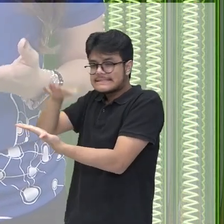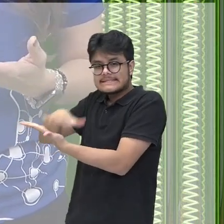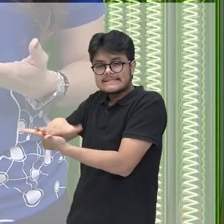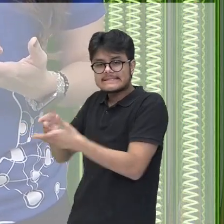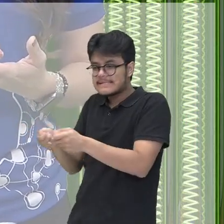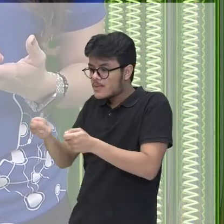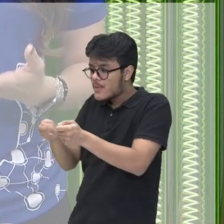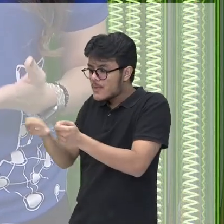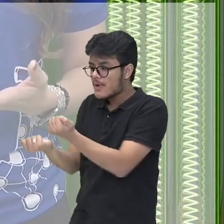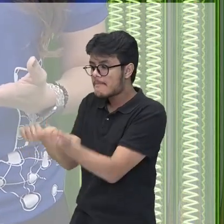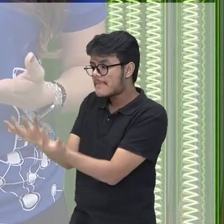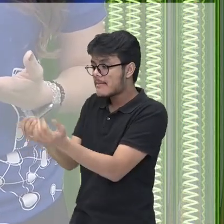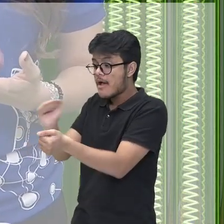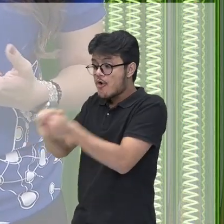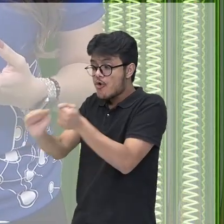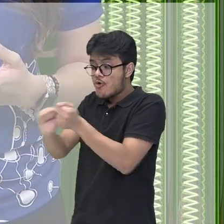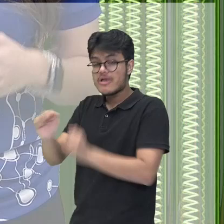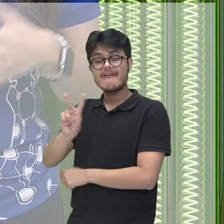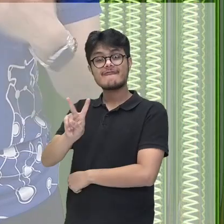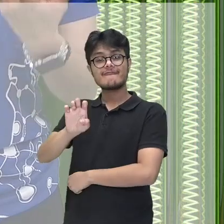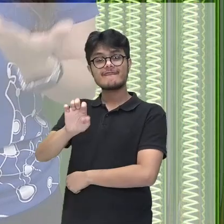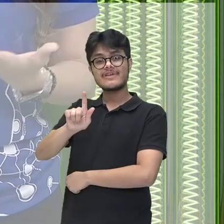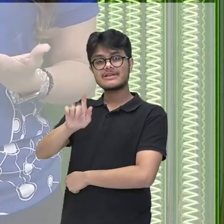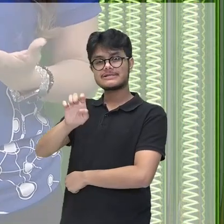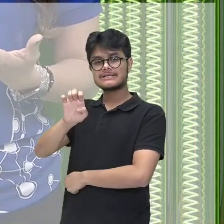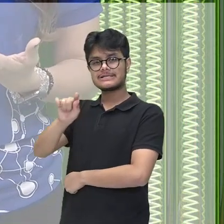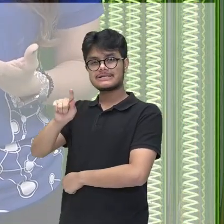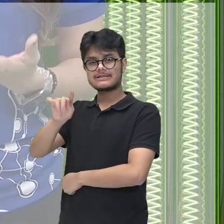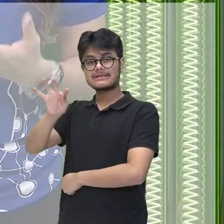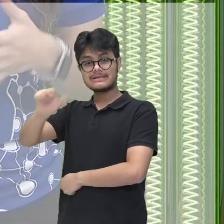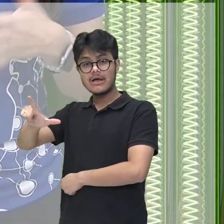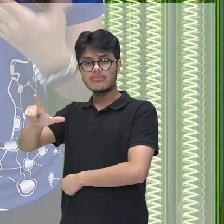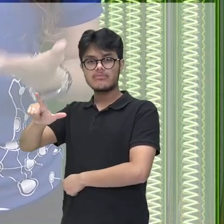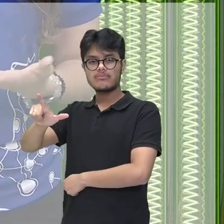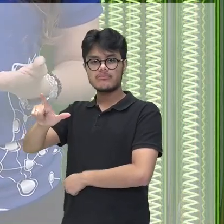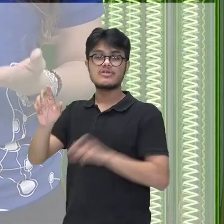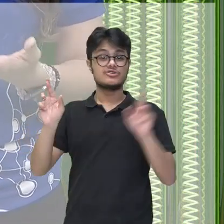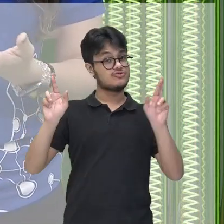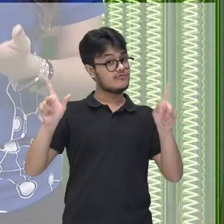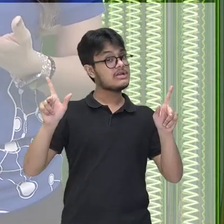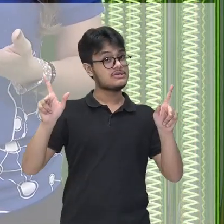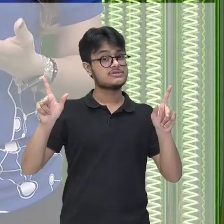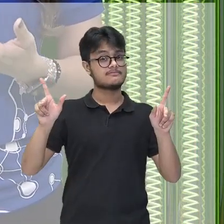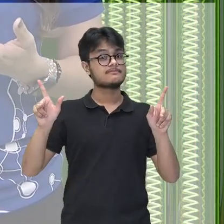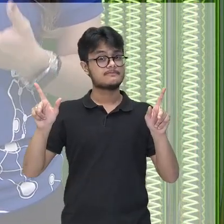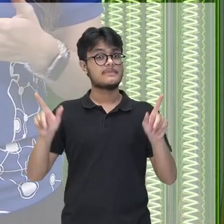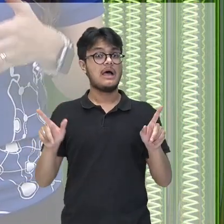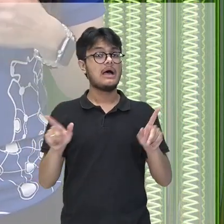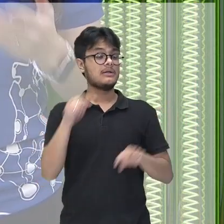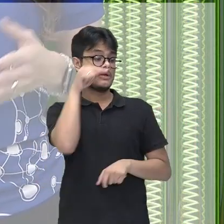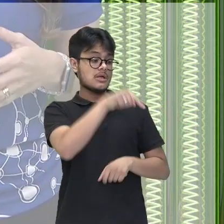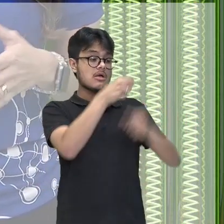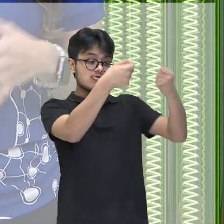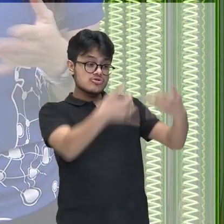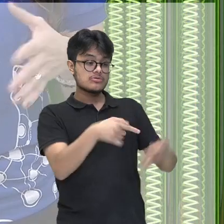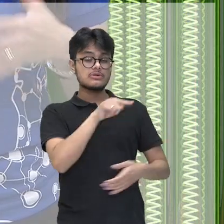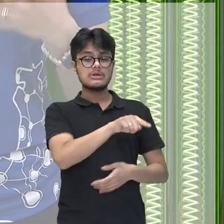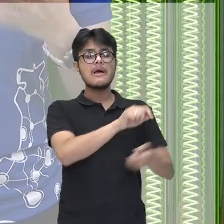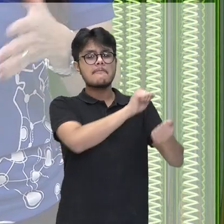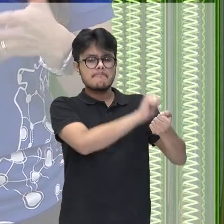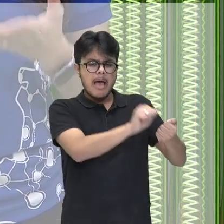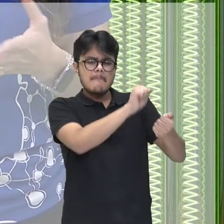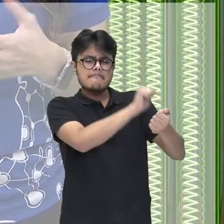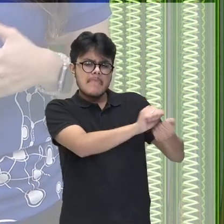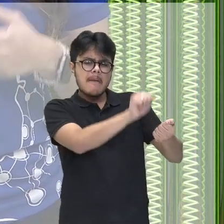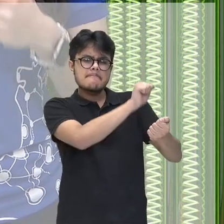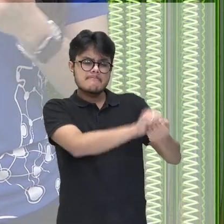carvão vegetal, é produto da queima, né? Que normalmente é ali retirado uma cobertura